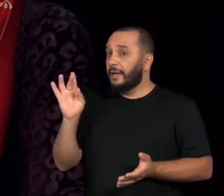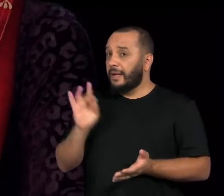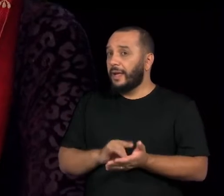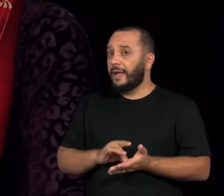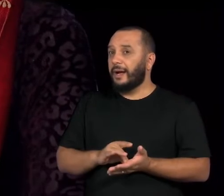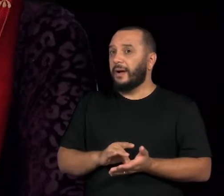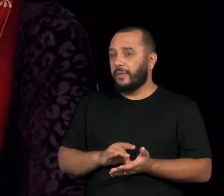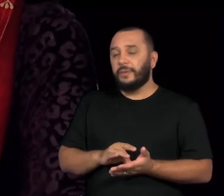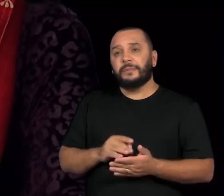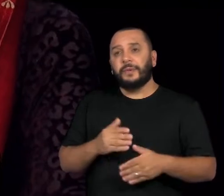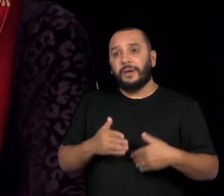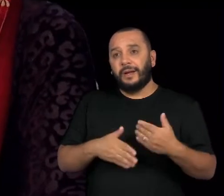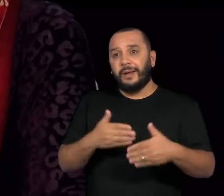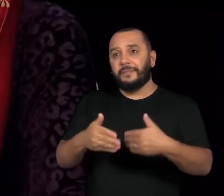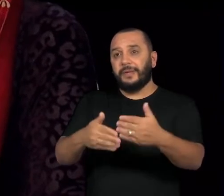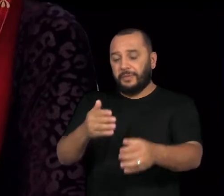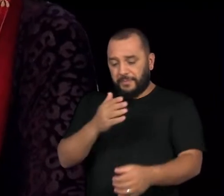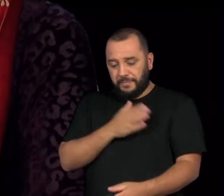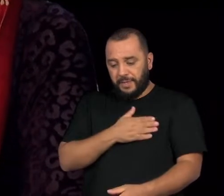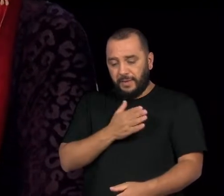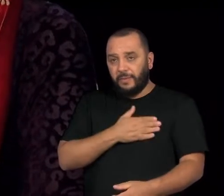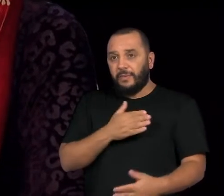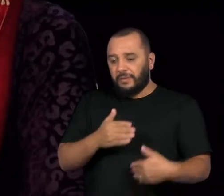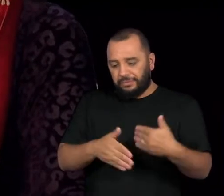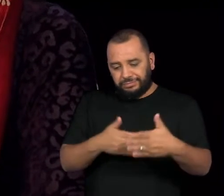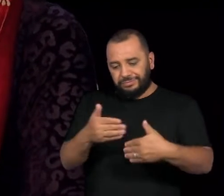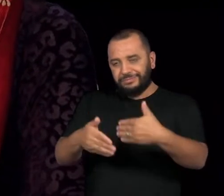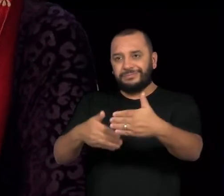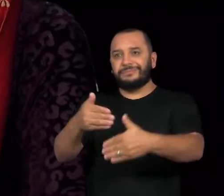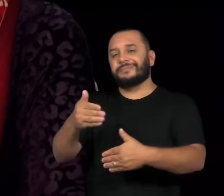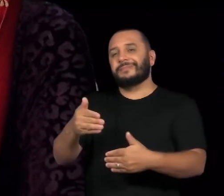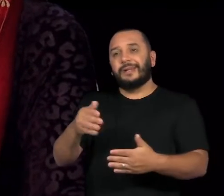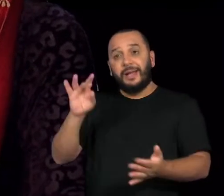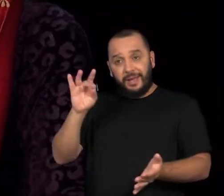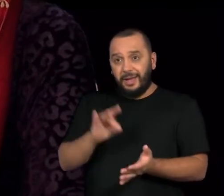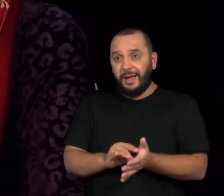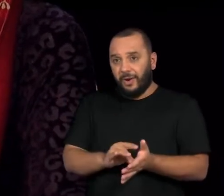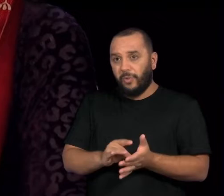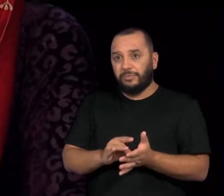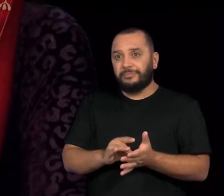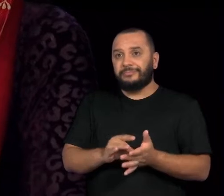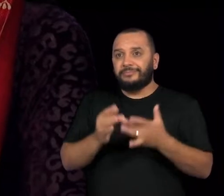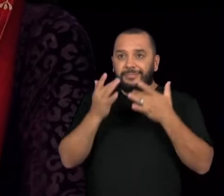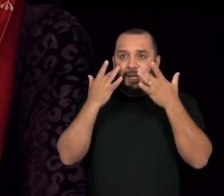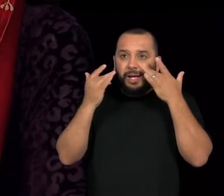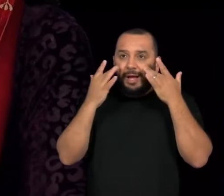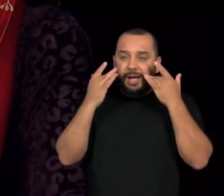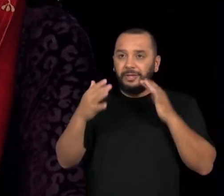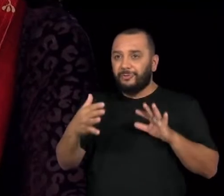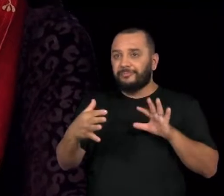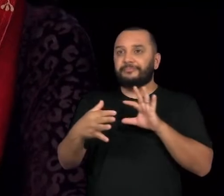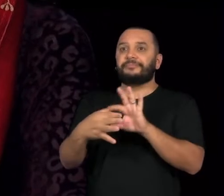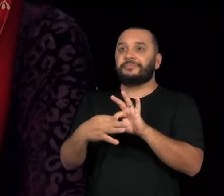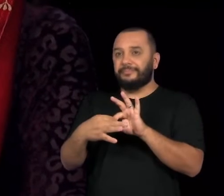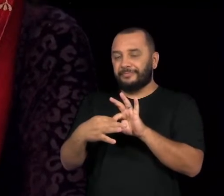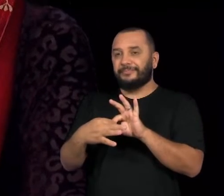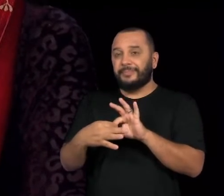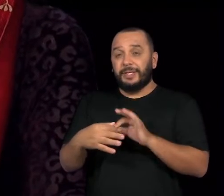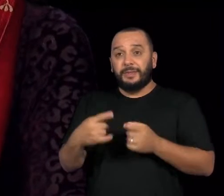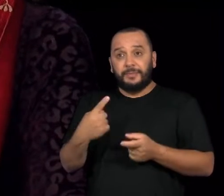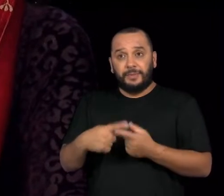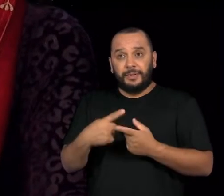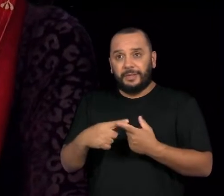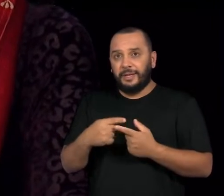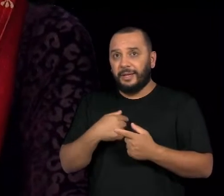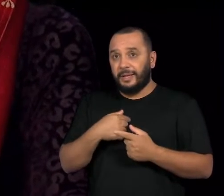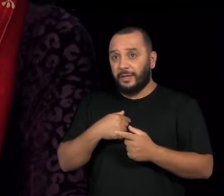um caminho real meu com o teatro, porque a partir daí a autoria começa a ser profundamente